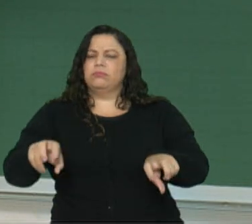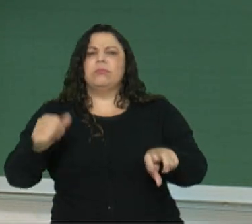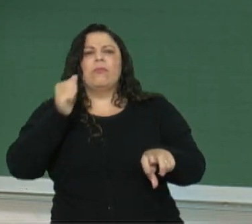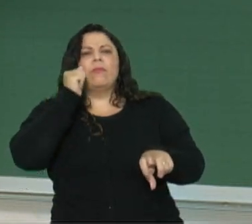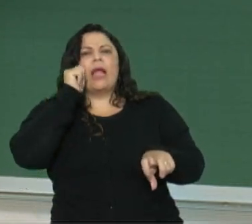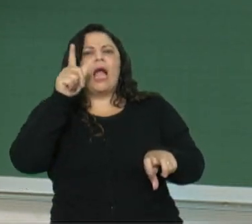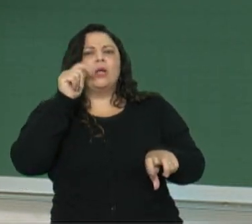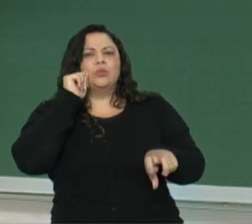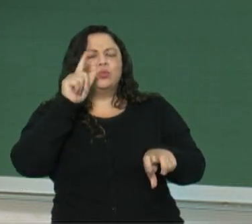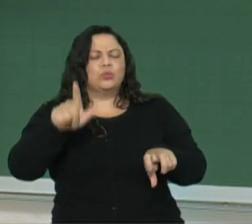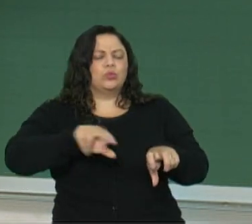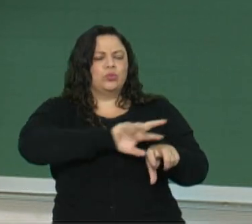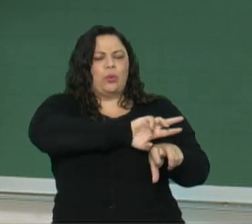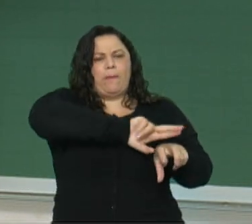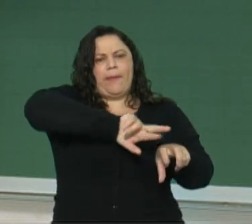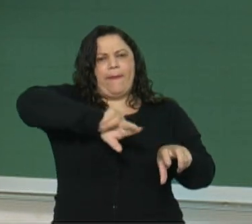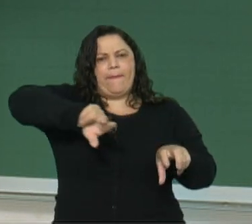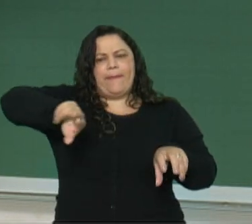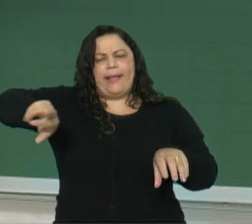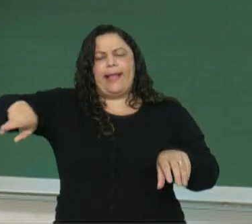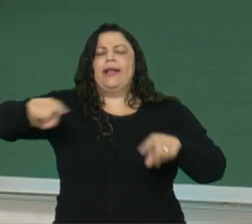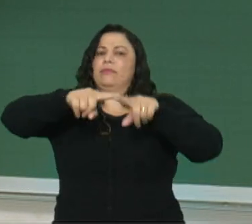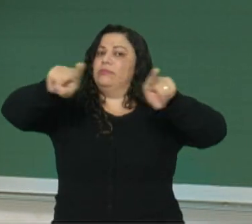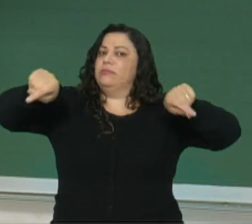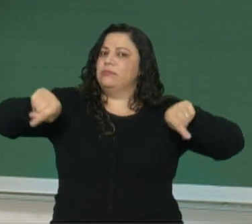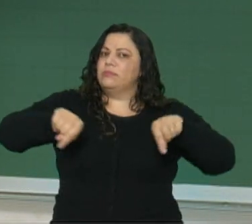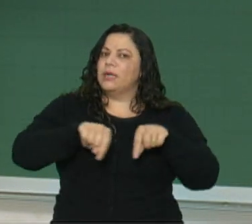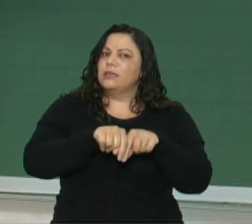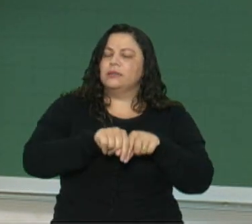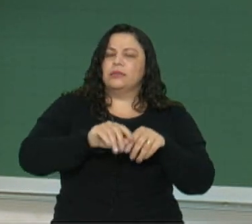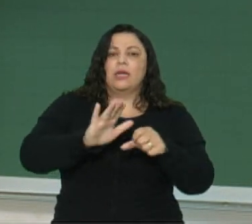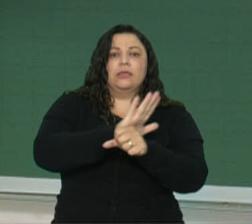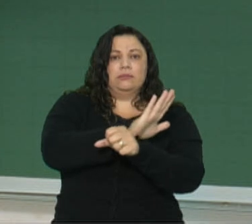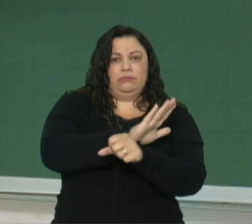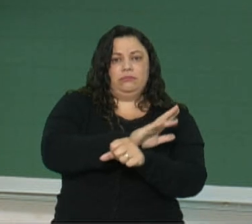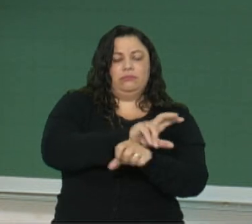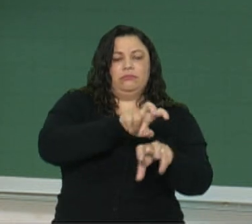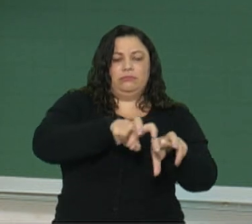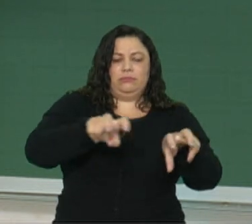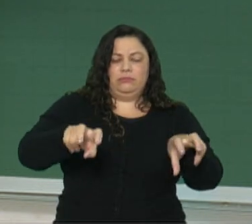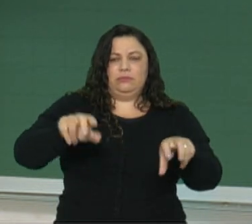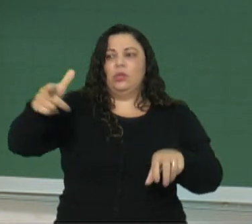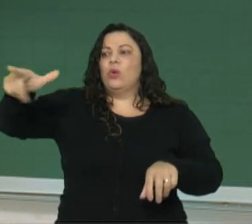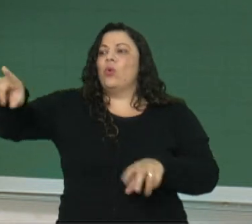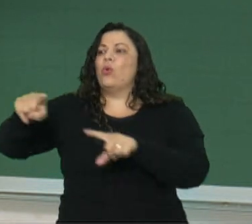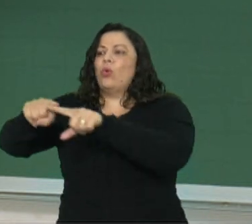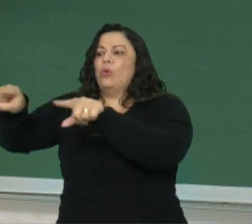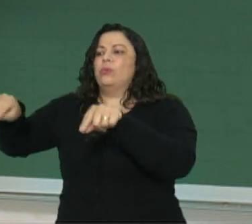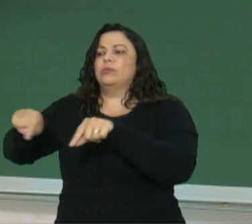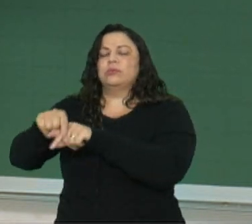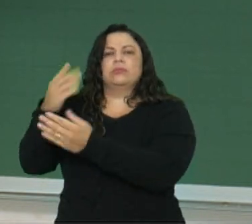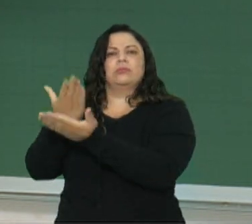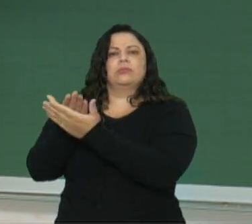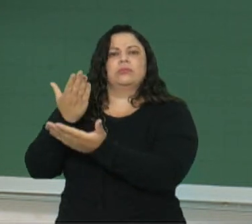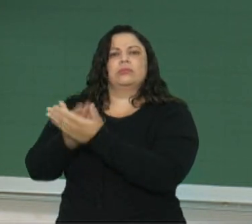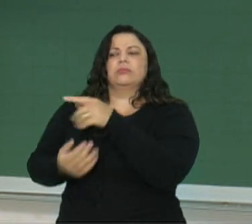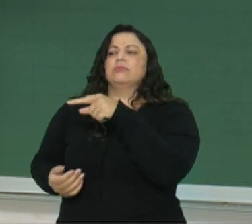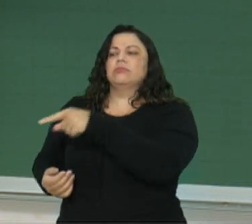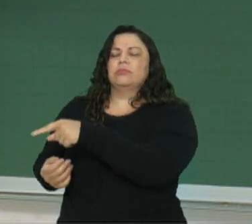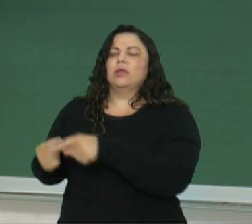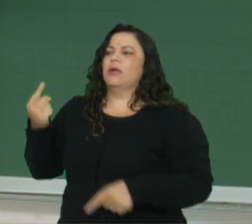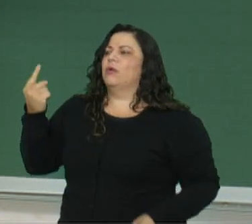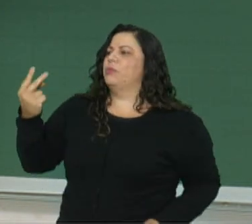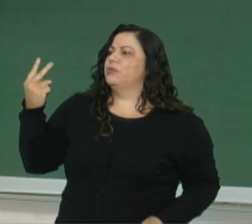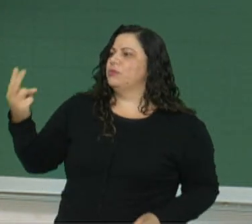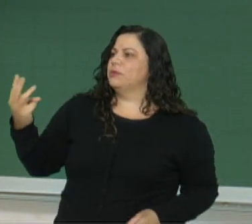cadeiras azuis, eu olho uma sala inteira, tem cadeira azul. Eu vou na outra sala de aula e tem 1, 2,